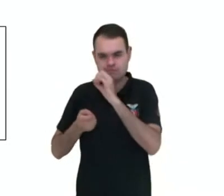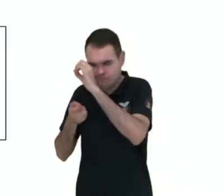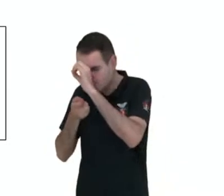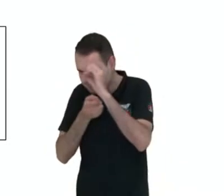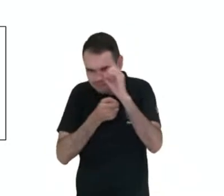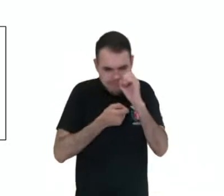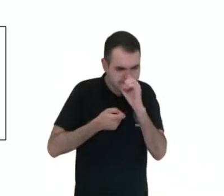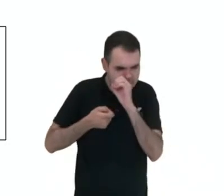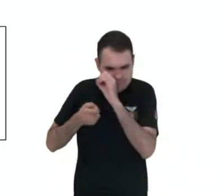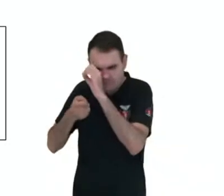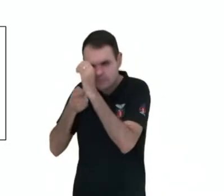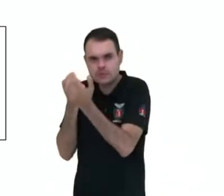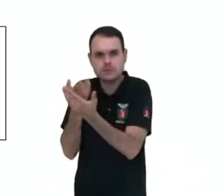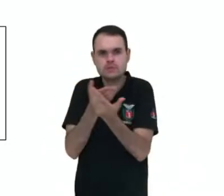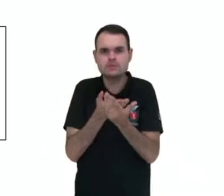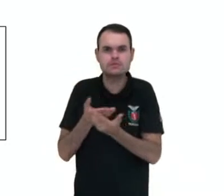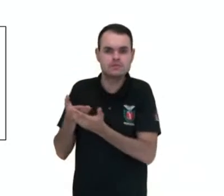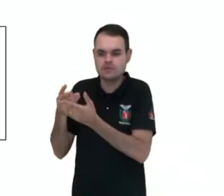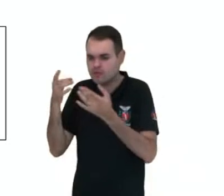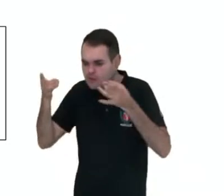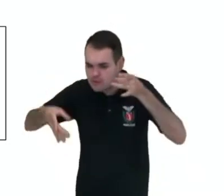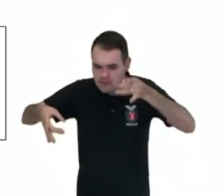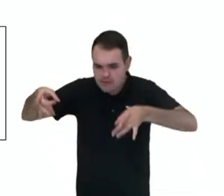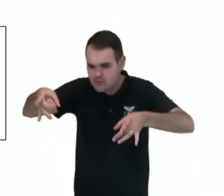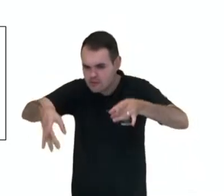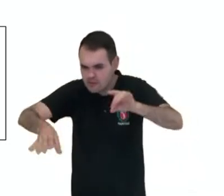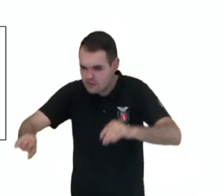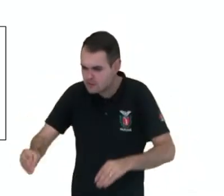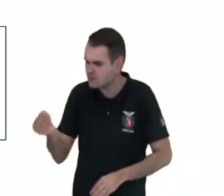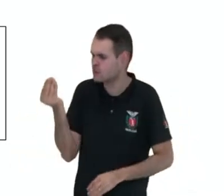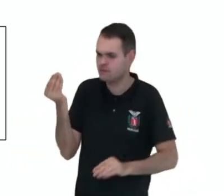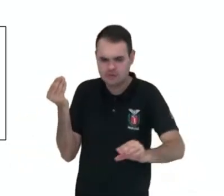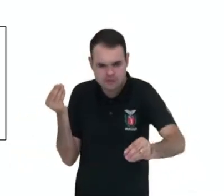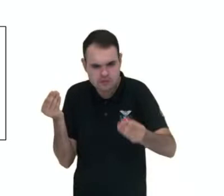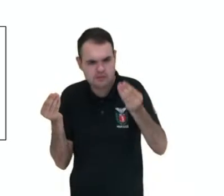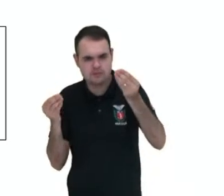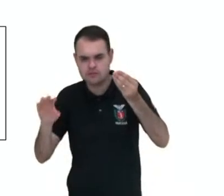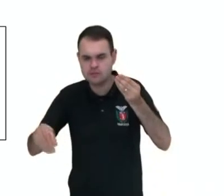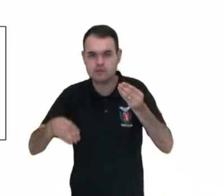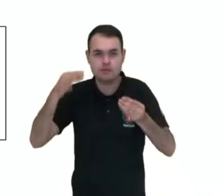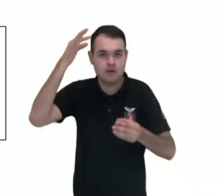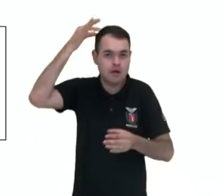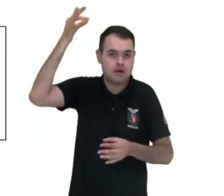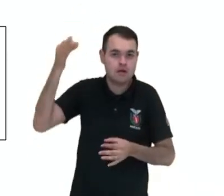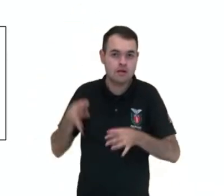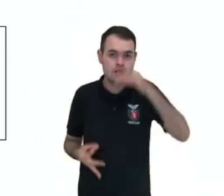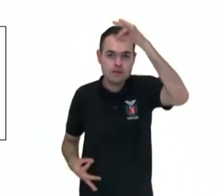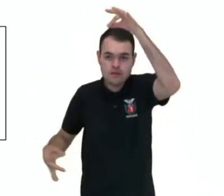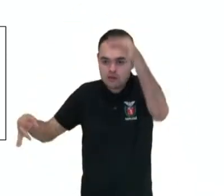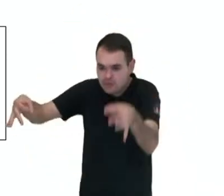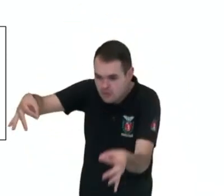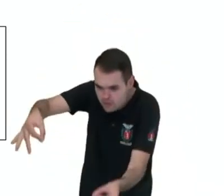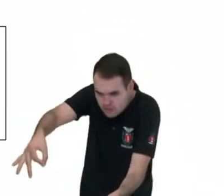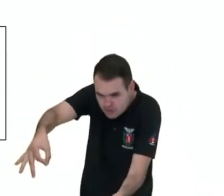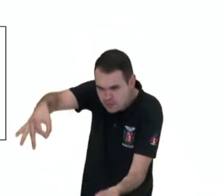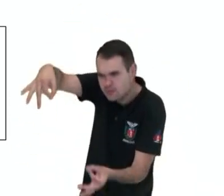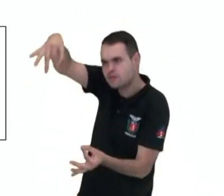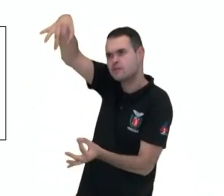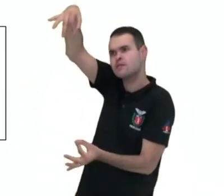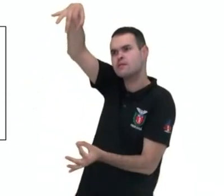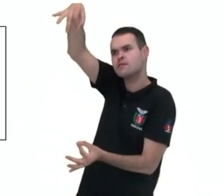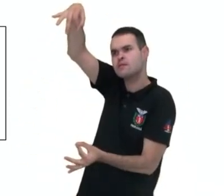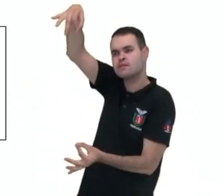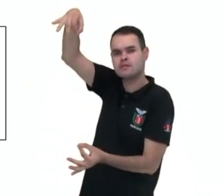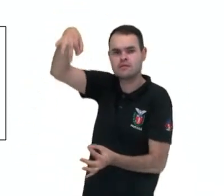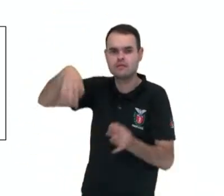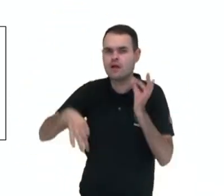investiga o caso, o detetive usa vestígios deixados pelos envolvidos, um fio de cabelo, no meu palito, um